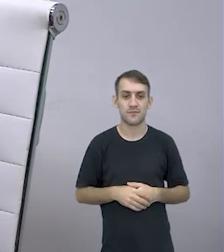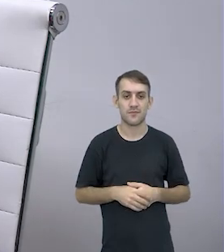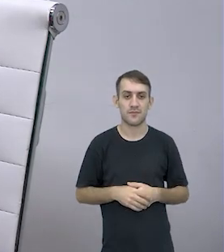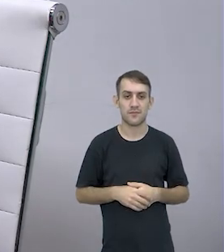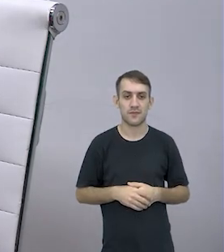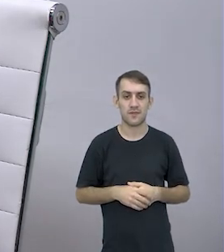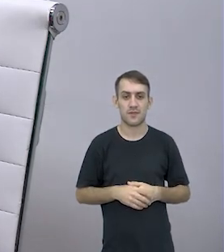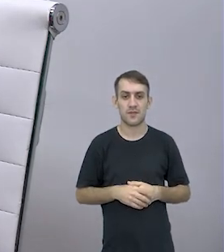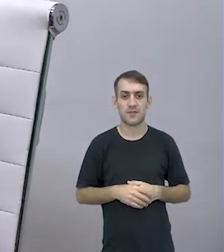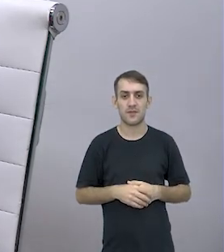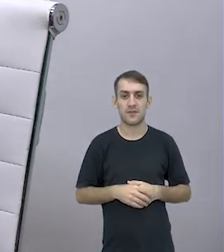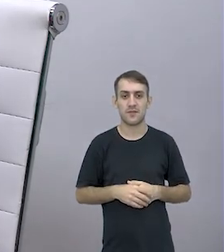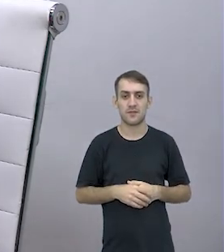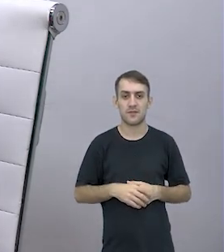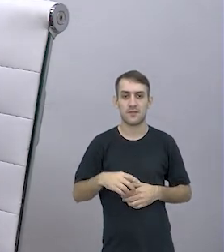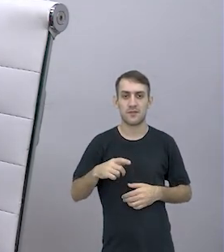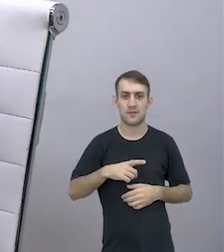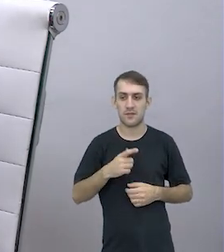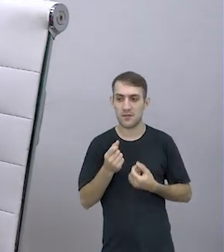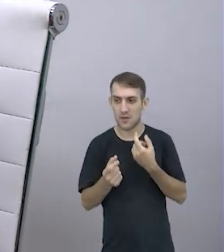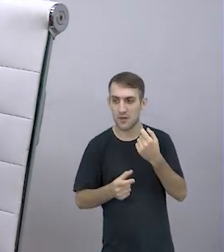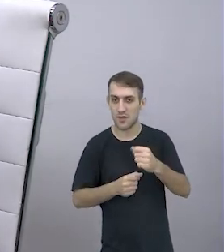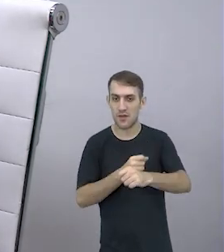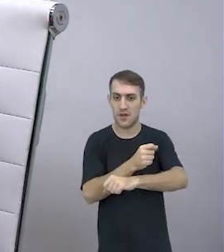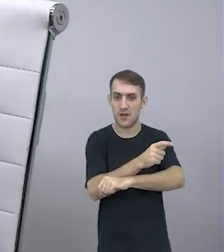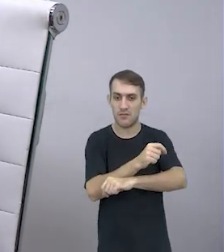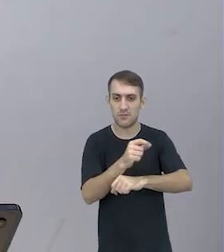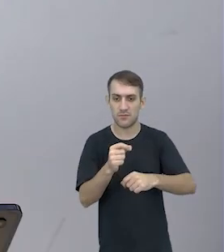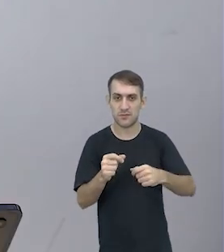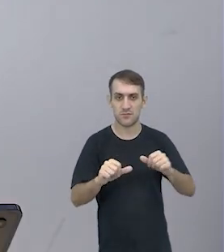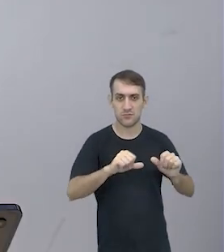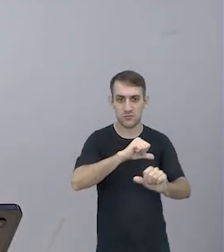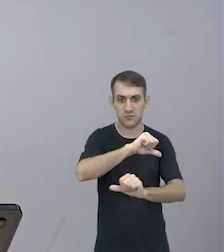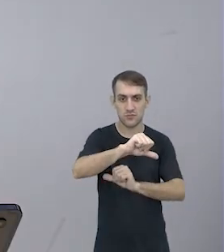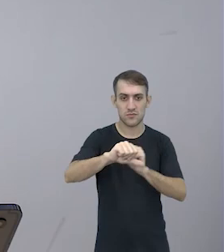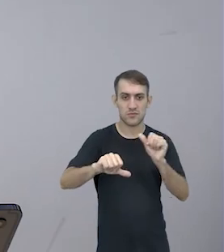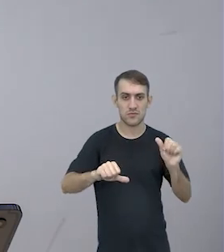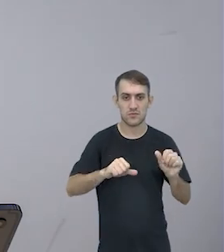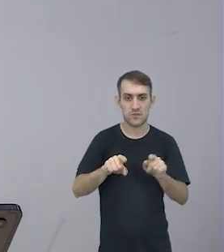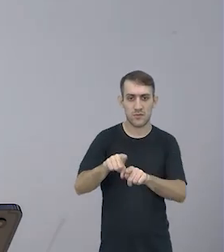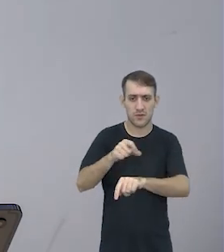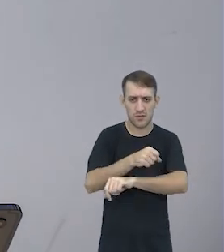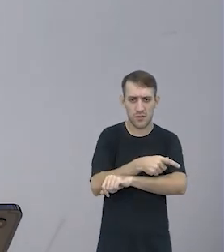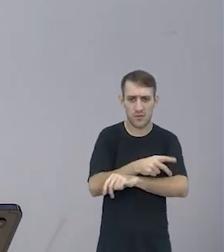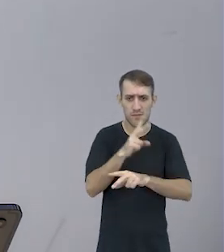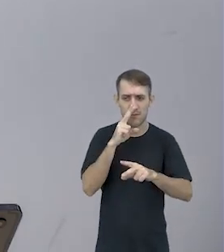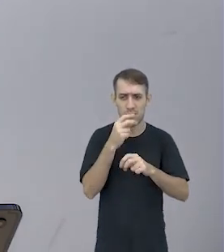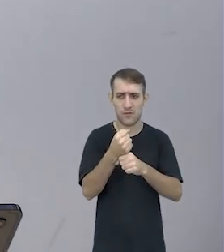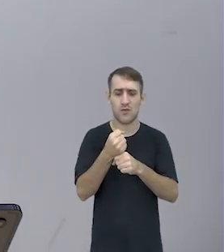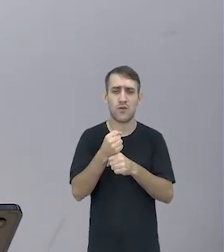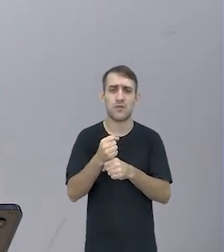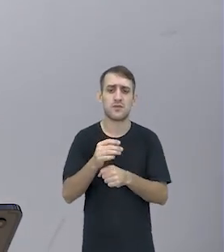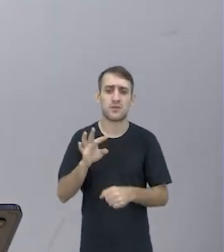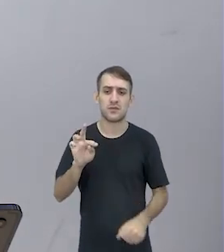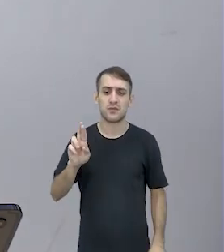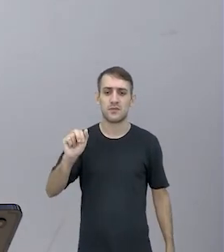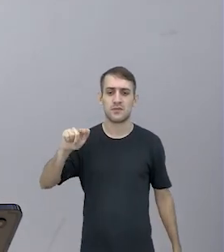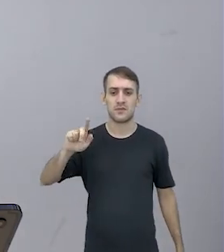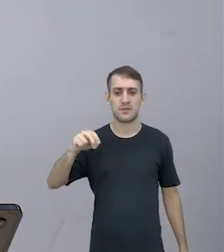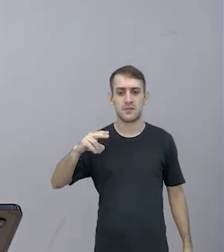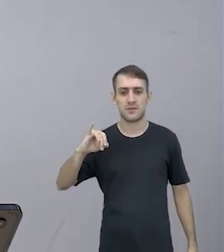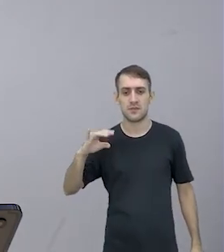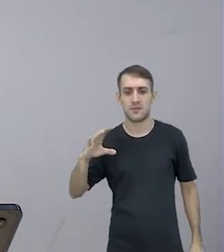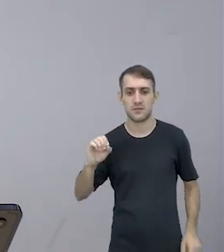intercalar plantio. Aqui tem mais, ó, Terezinha, sementes mais resistentes, transgênicos,